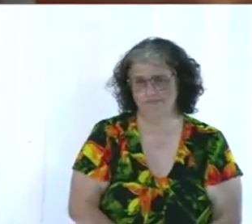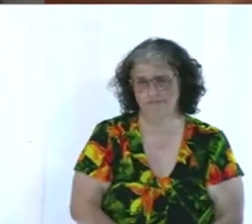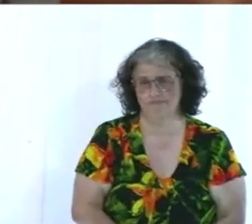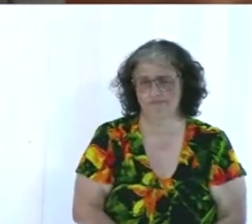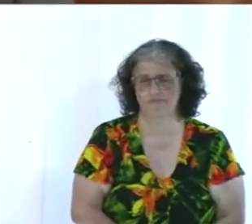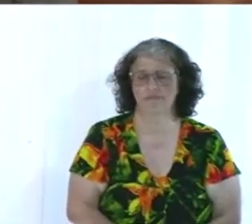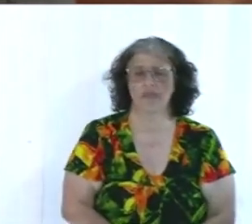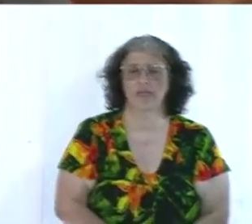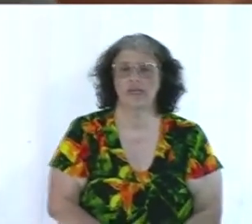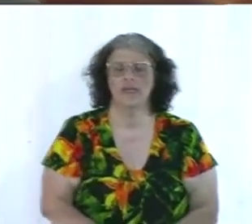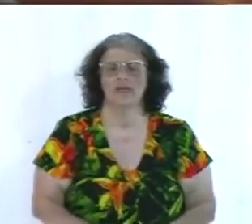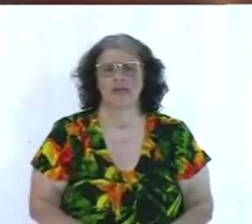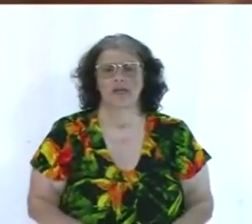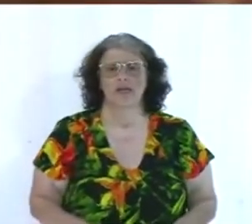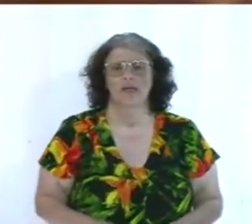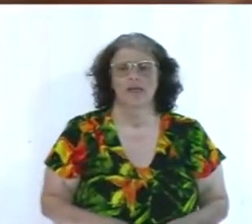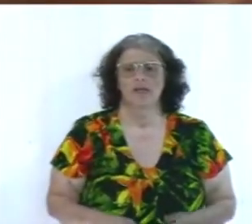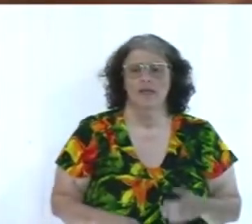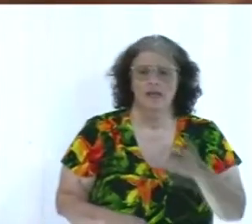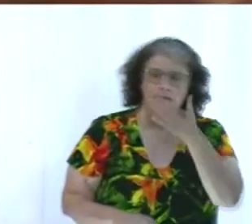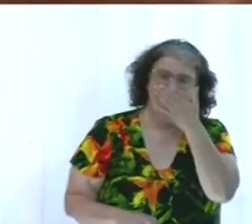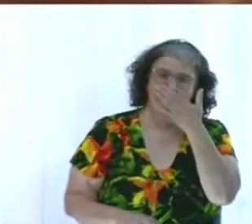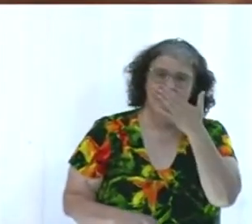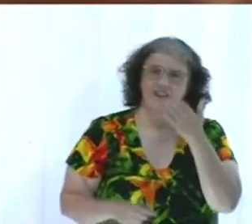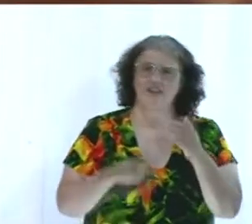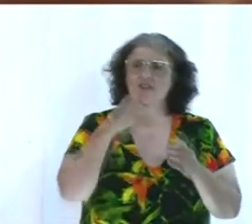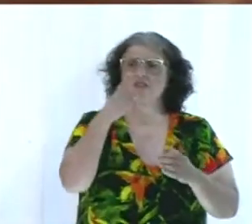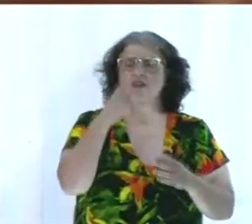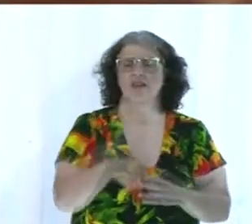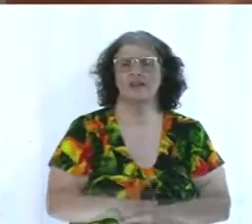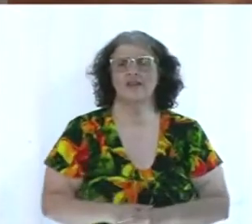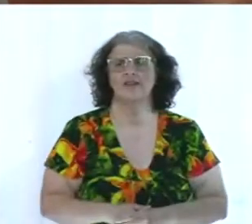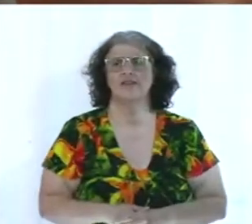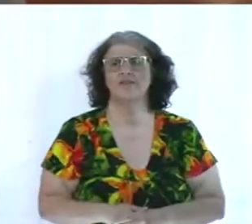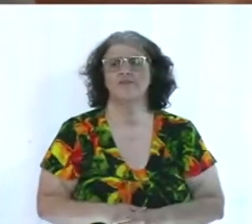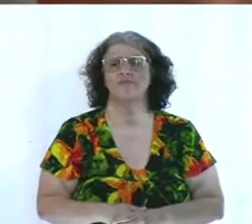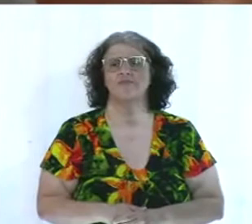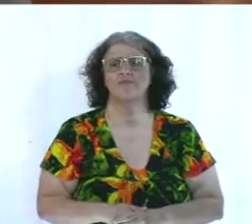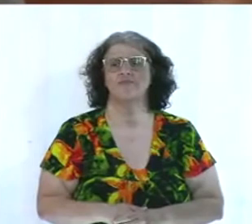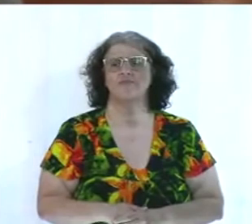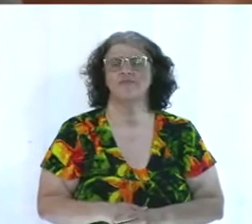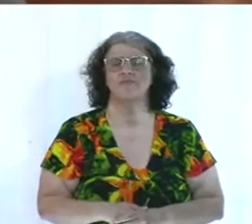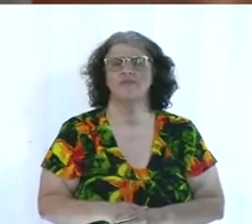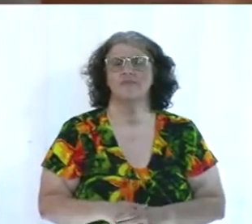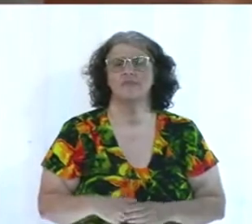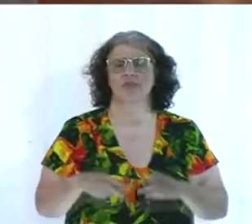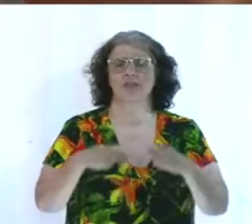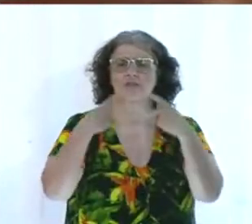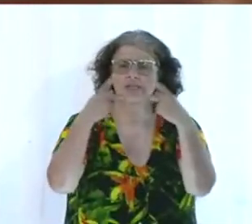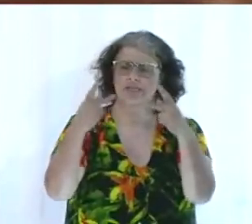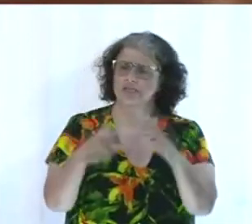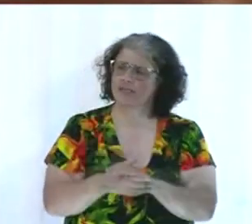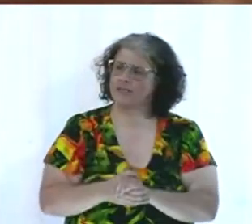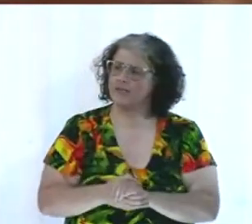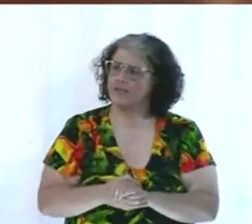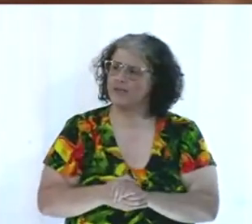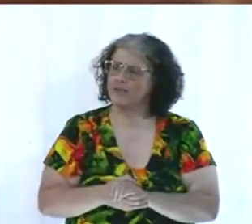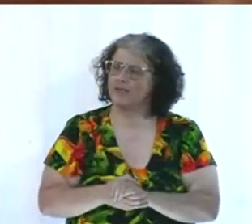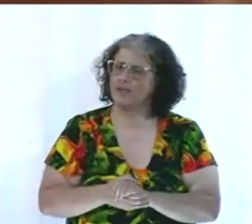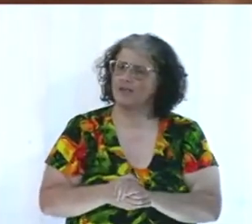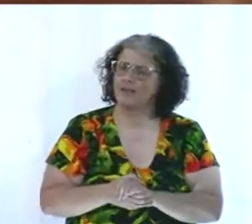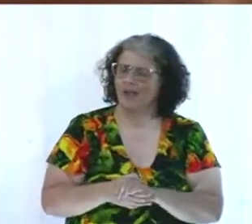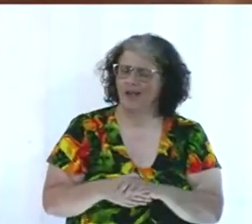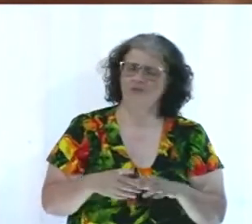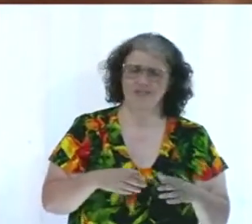ensinado o evangelho. Talvez você diga assim, você poderia, em poucas palavras, dizer o conteúdo do evangelho que você estudou essa semana?